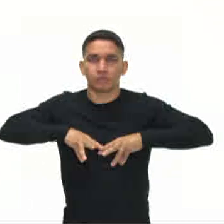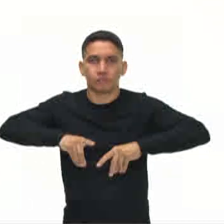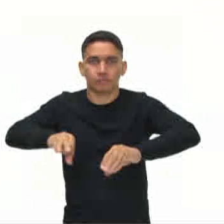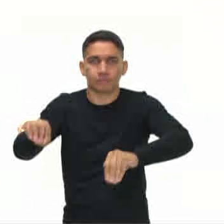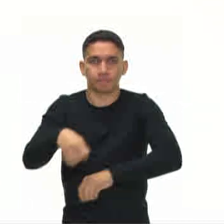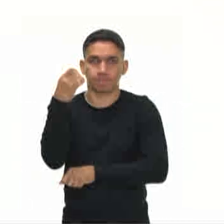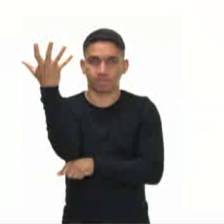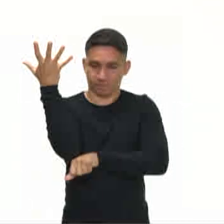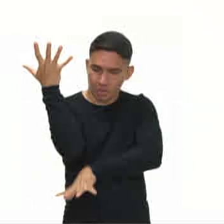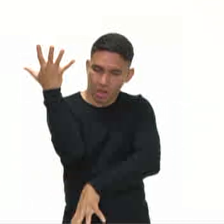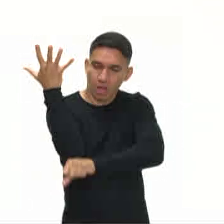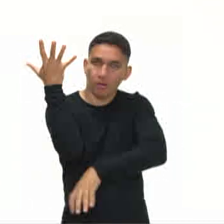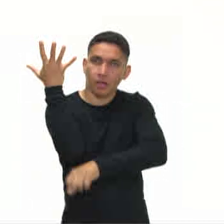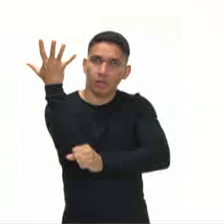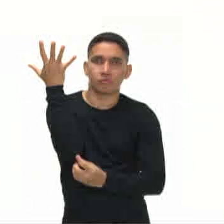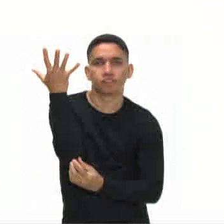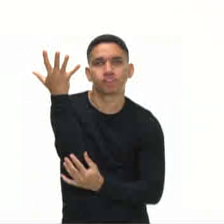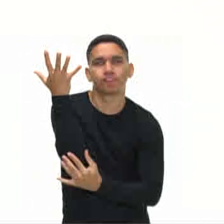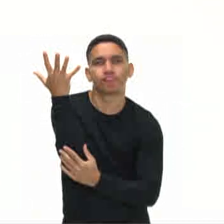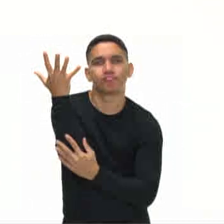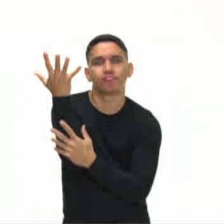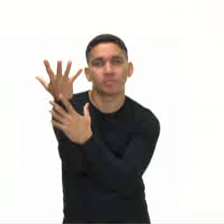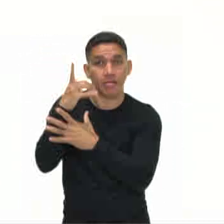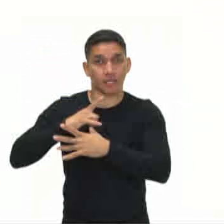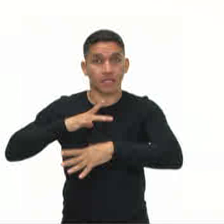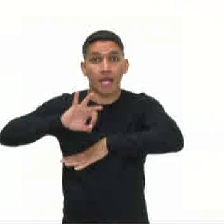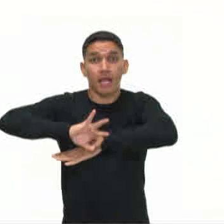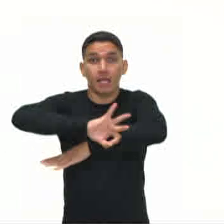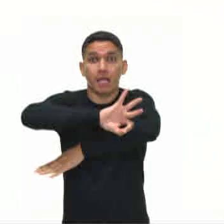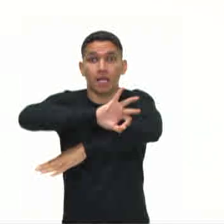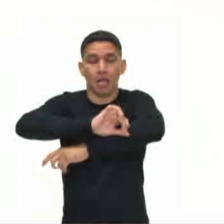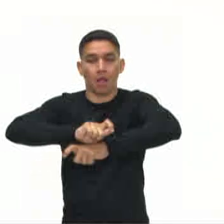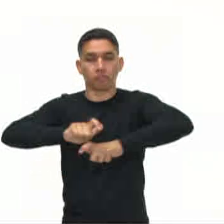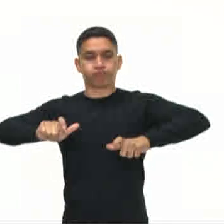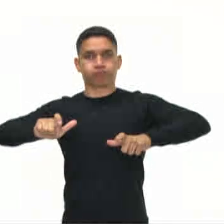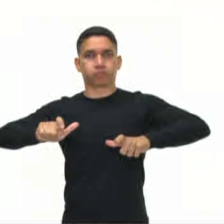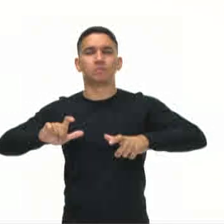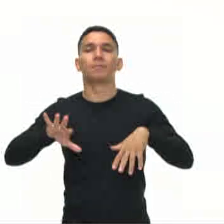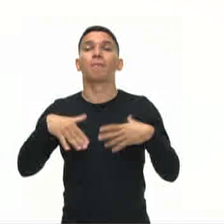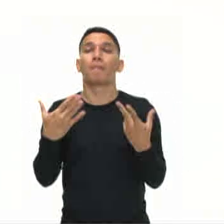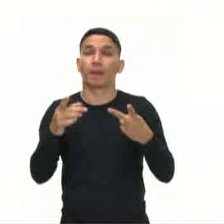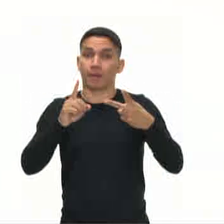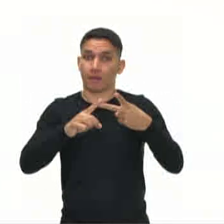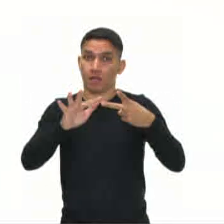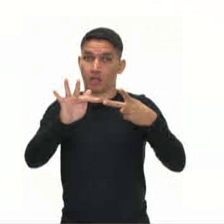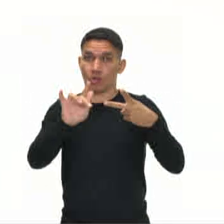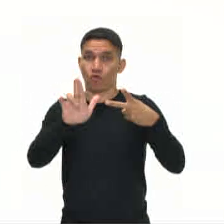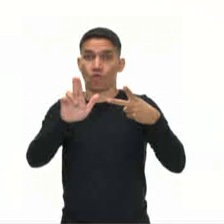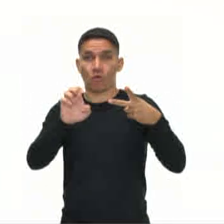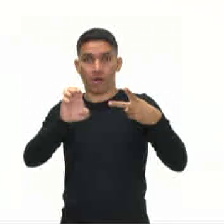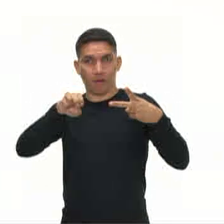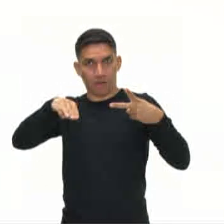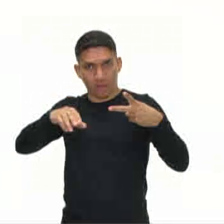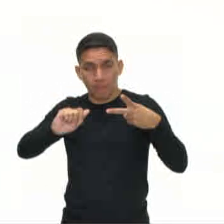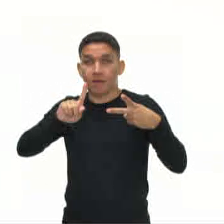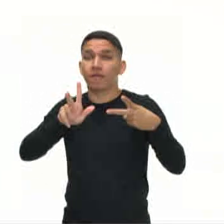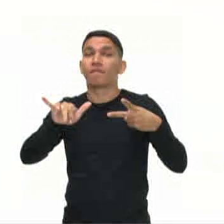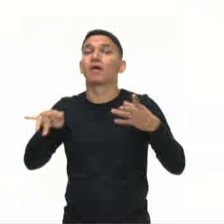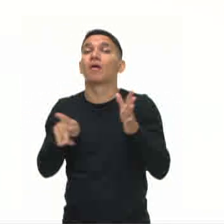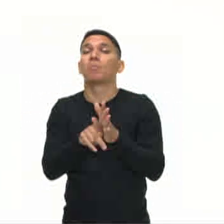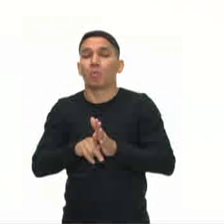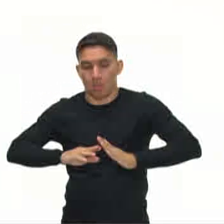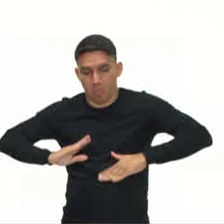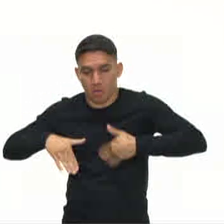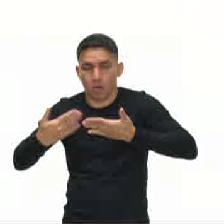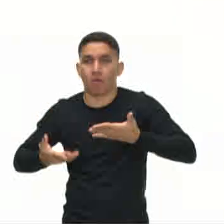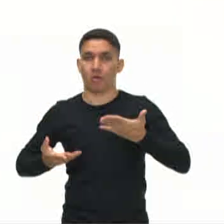solo e possuem vasos com células mais alongadas. Já o floema vai transportar a produção